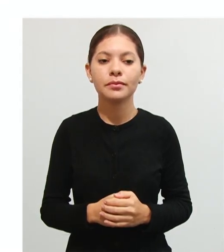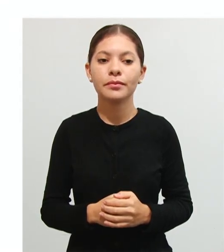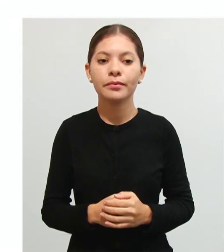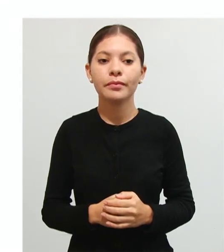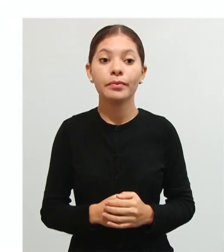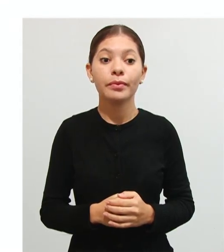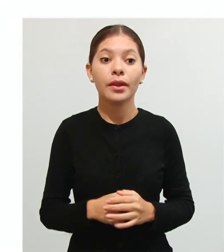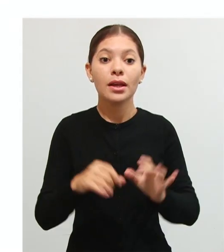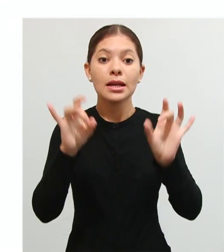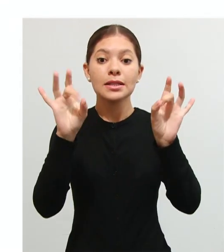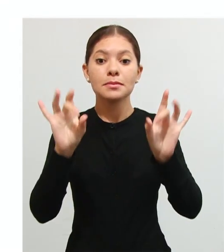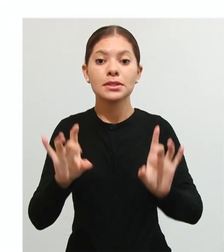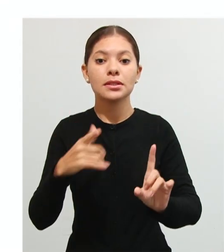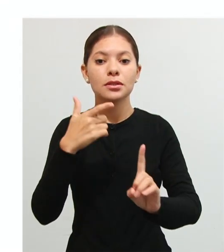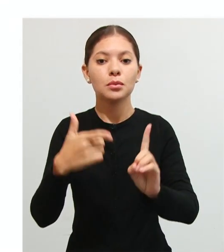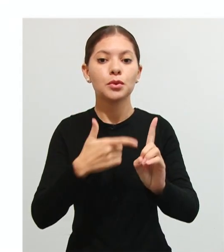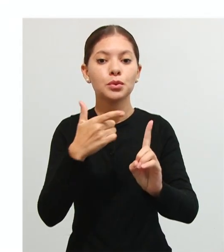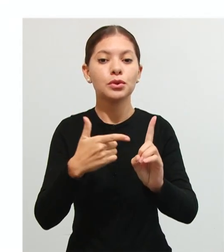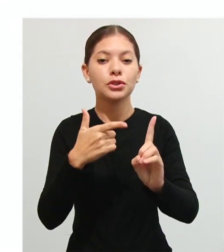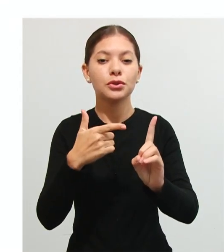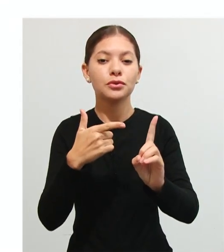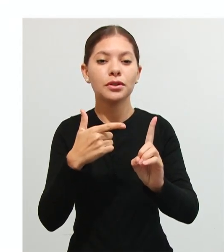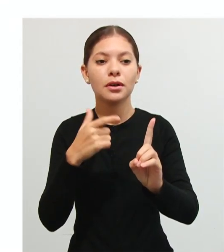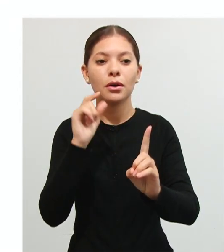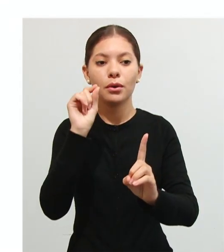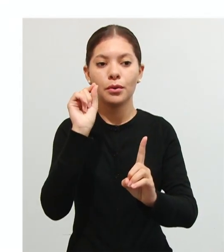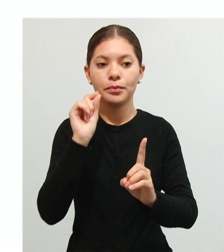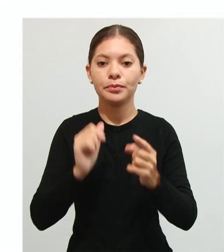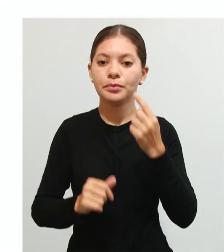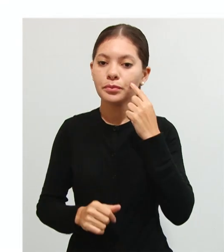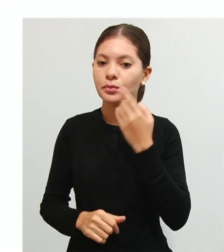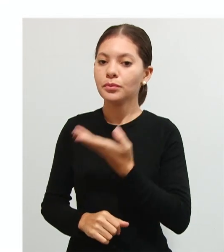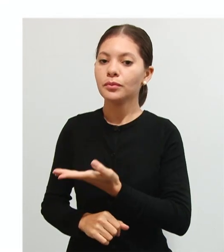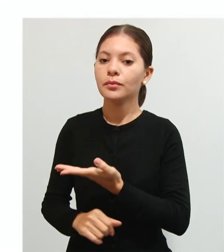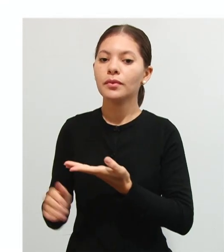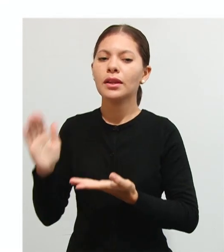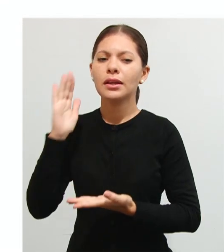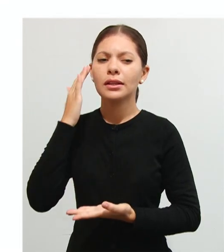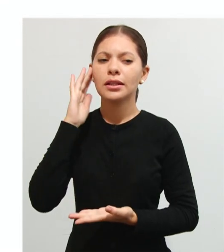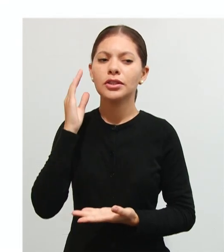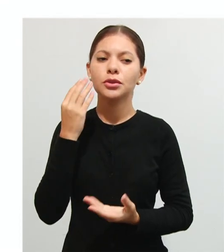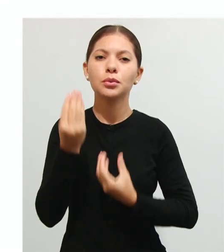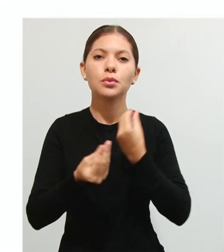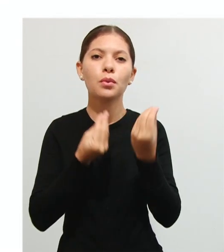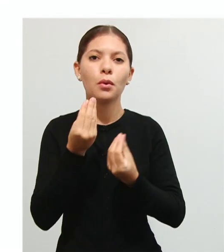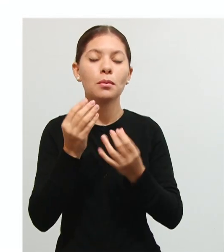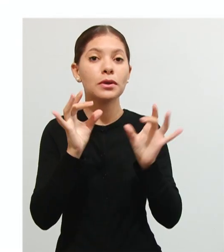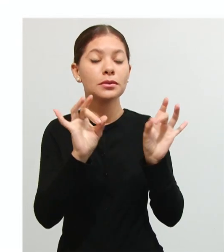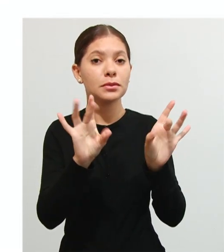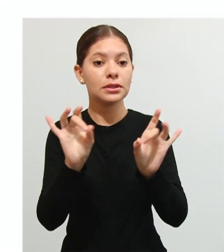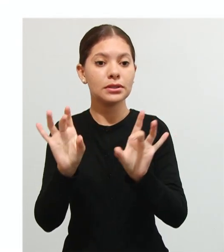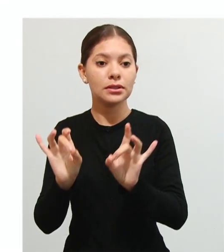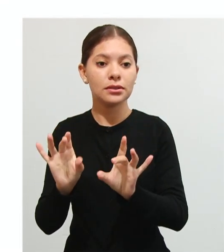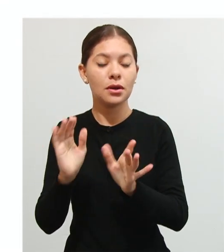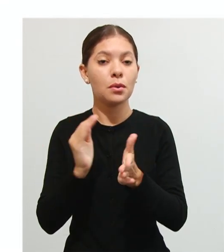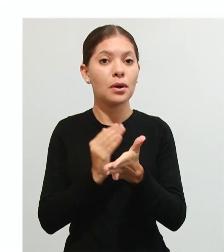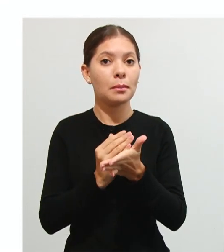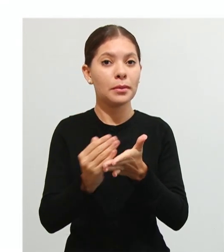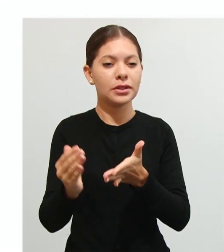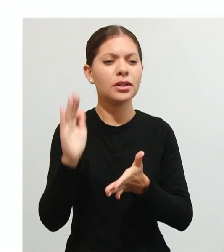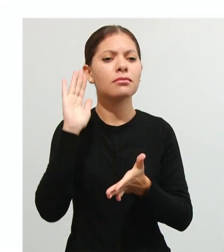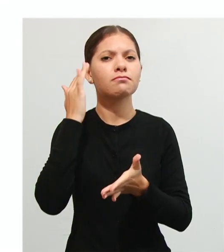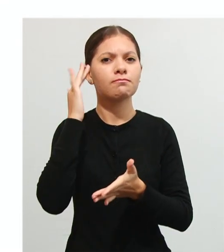Essa especialização produtiva ela segue um fluxo que pode ser entendido como especialização, a partir disso,